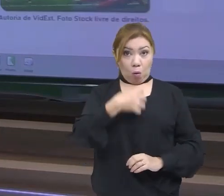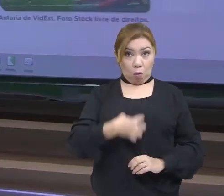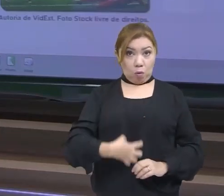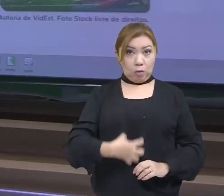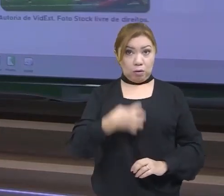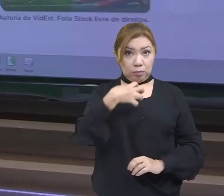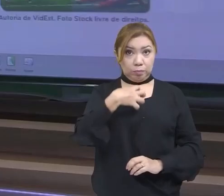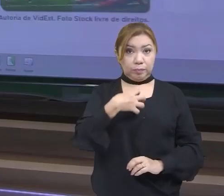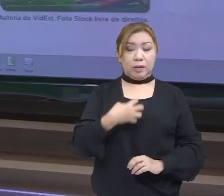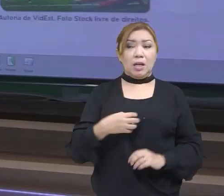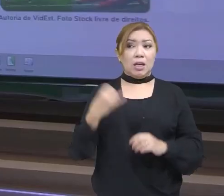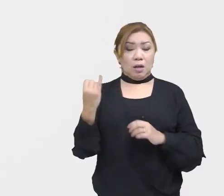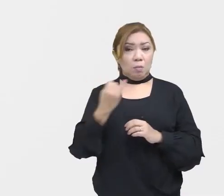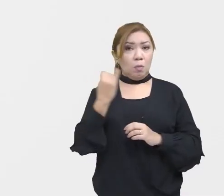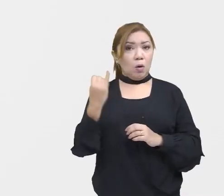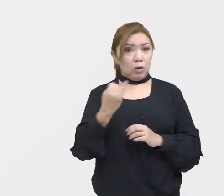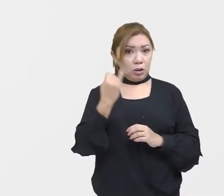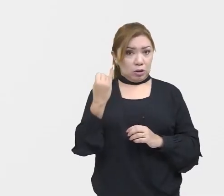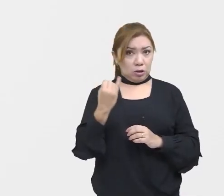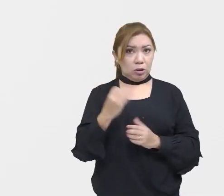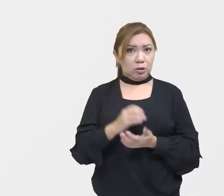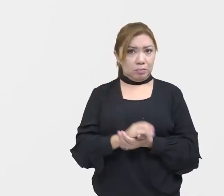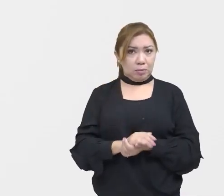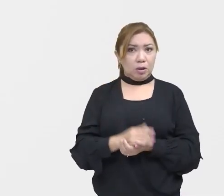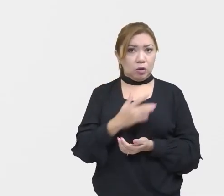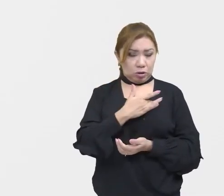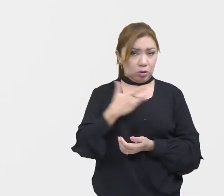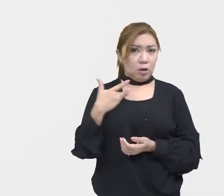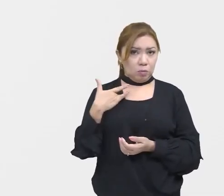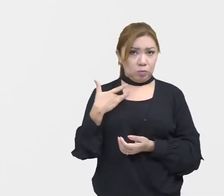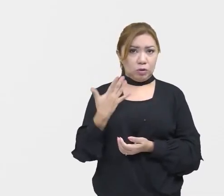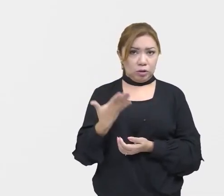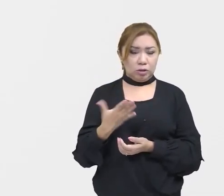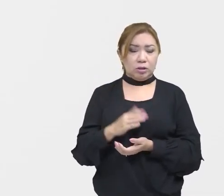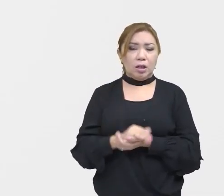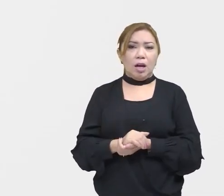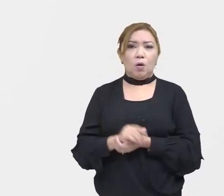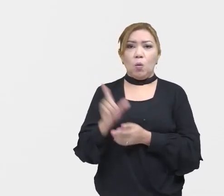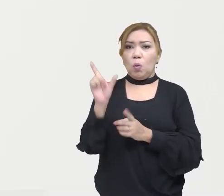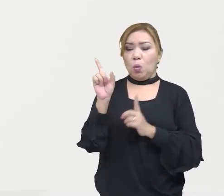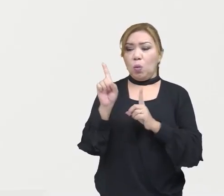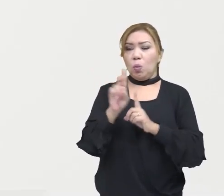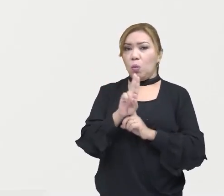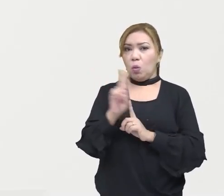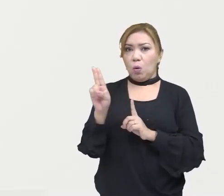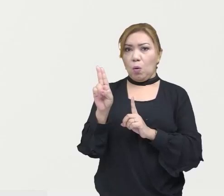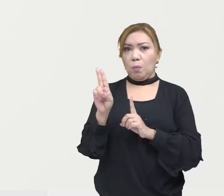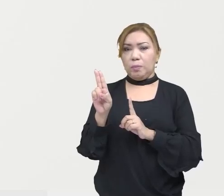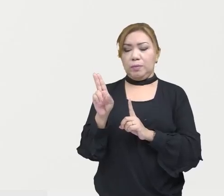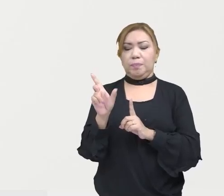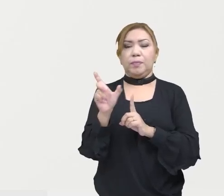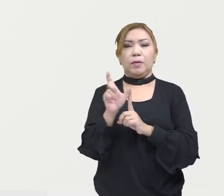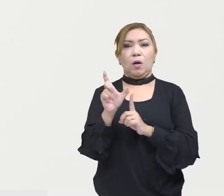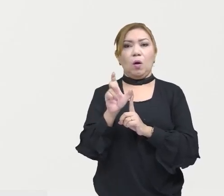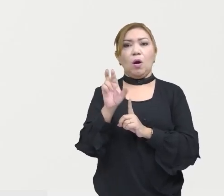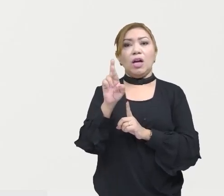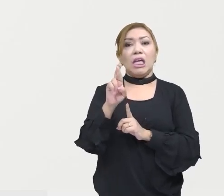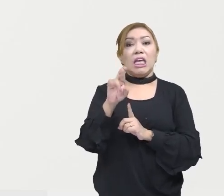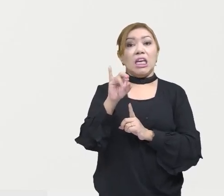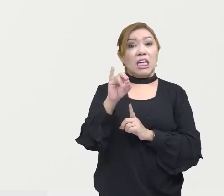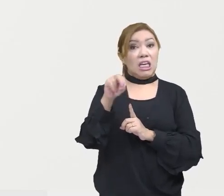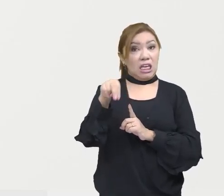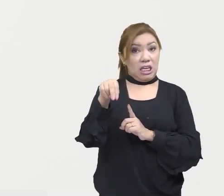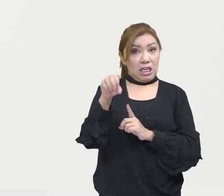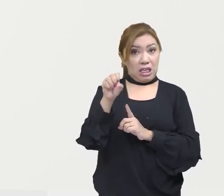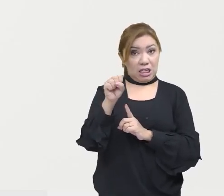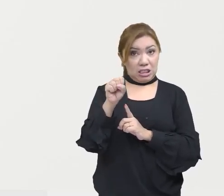nossa excreção, que são os rins. Um dos principais órgãos excretores são os rins. Eles realizam